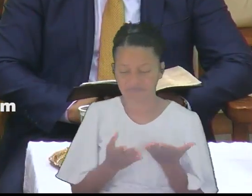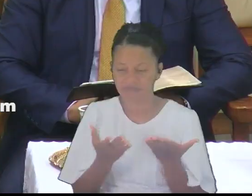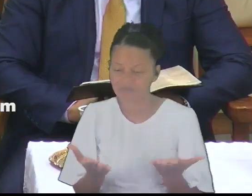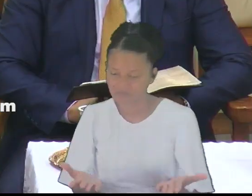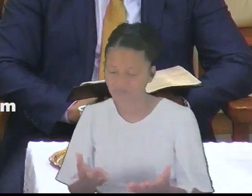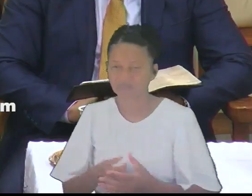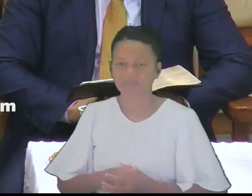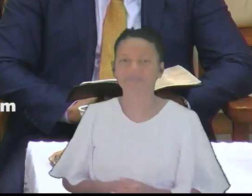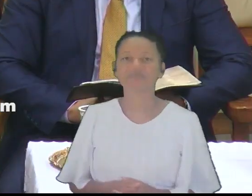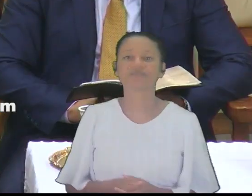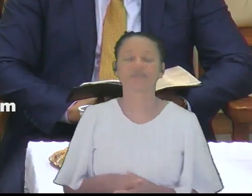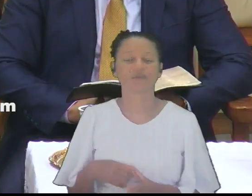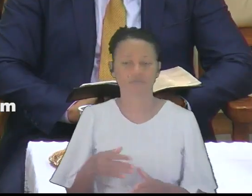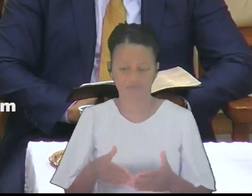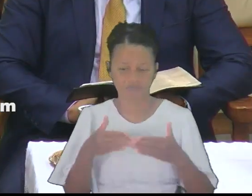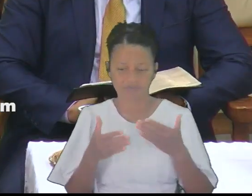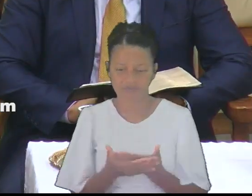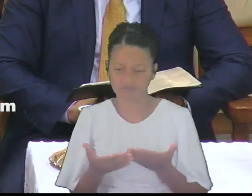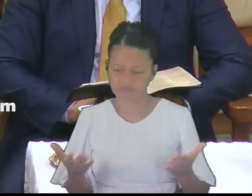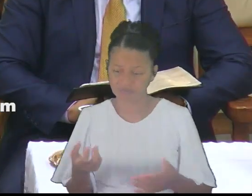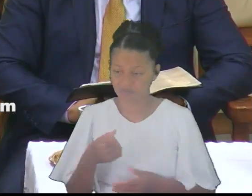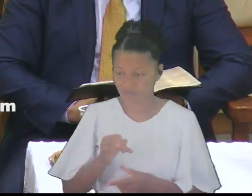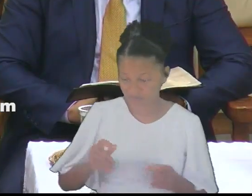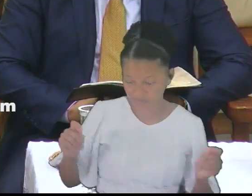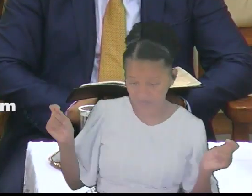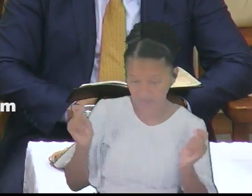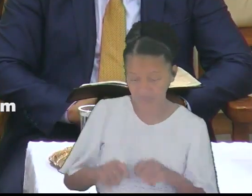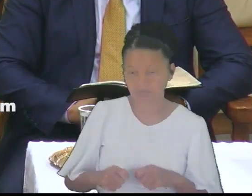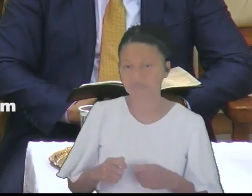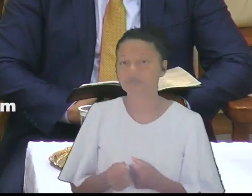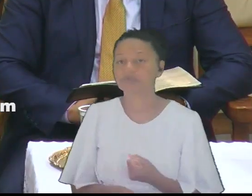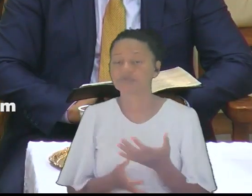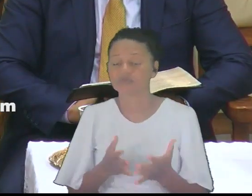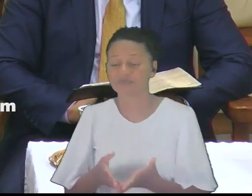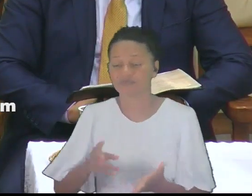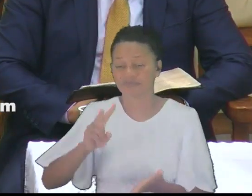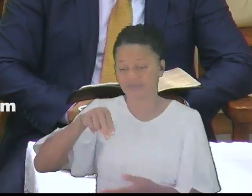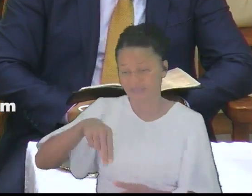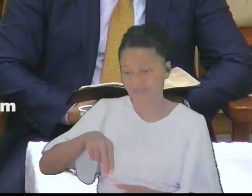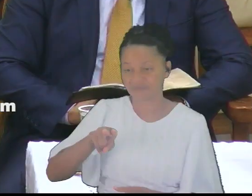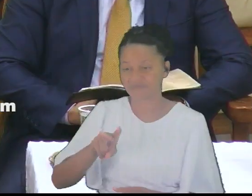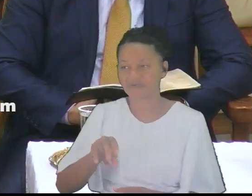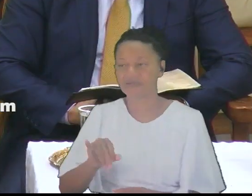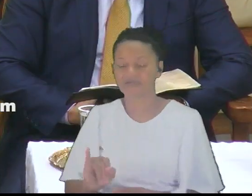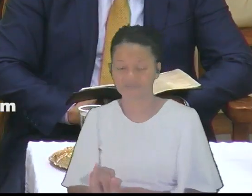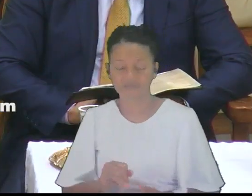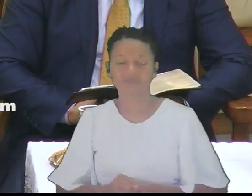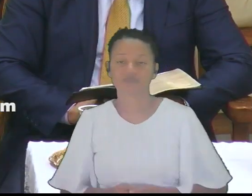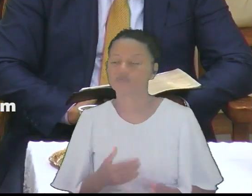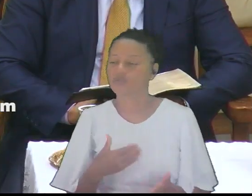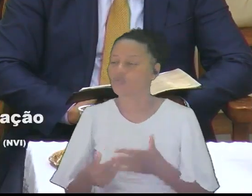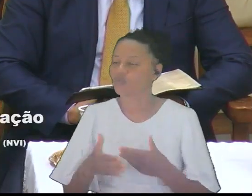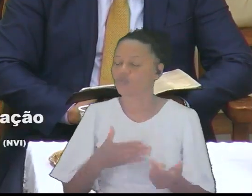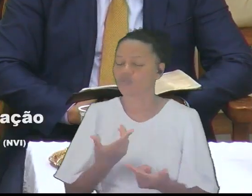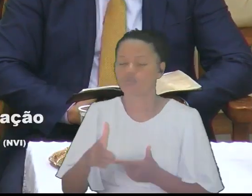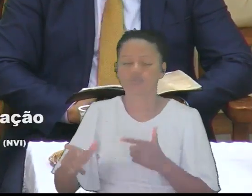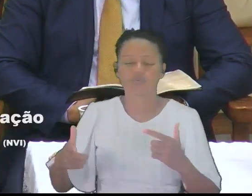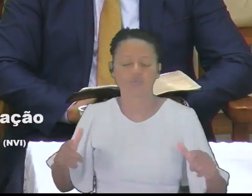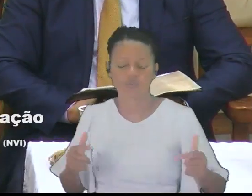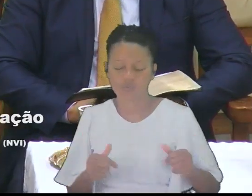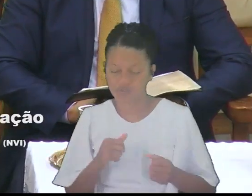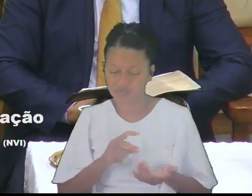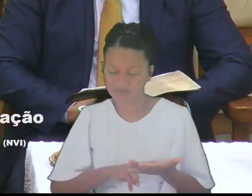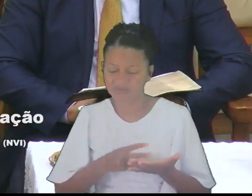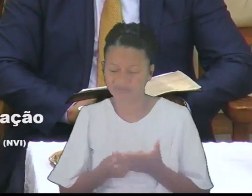verdadeiro coração. Por favor, se for possível, coloque na NVI ou qualquer outra tradução, se porventura